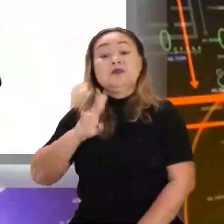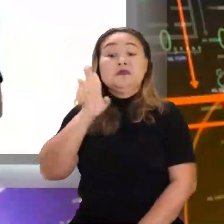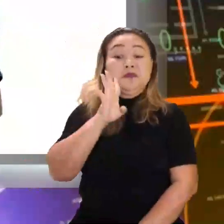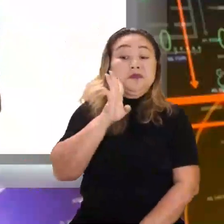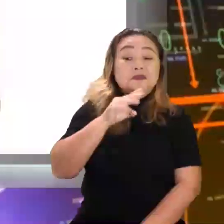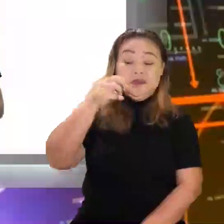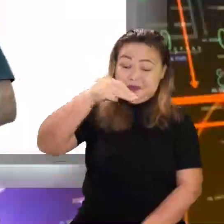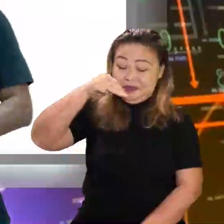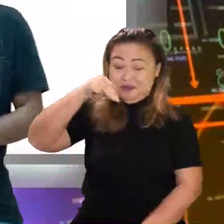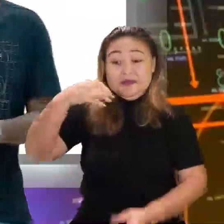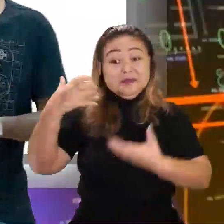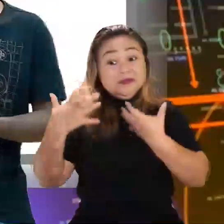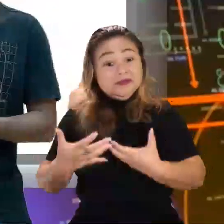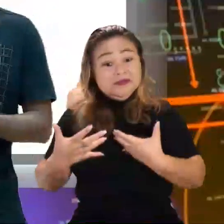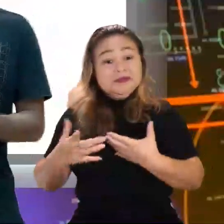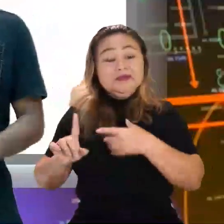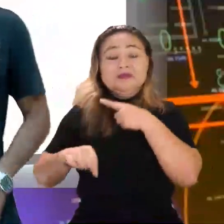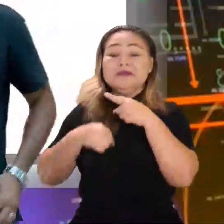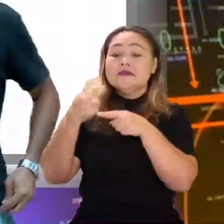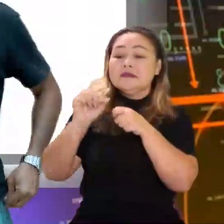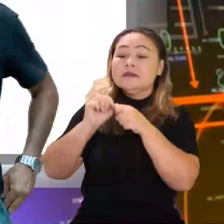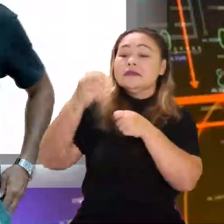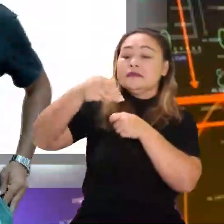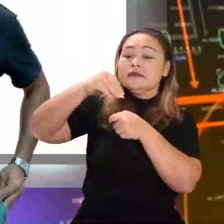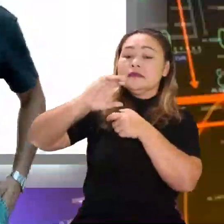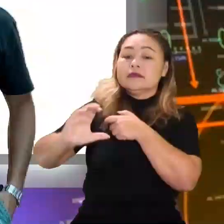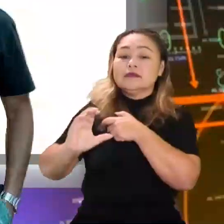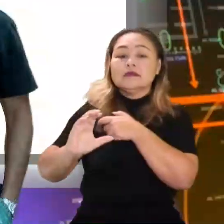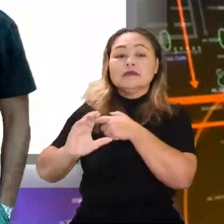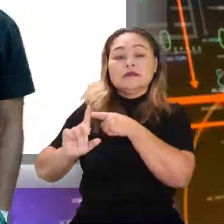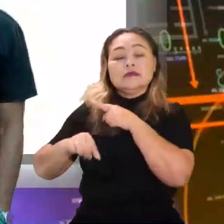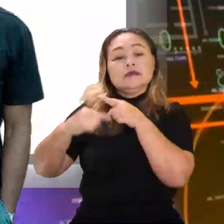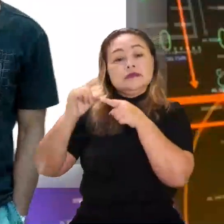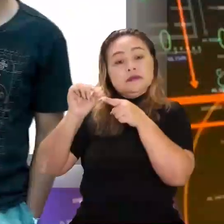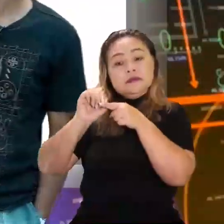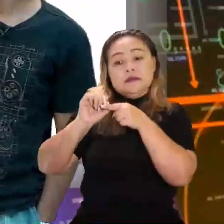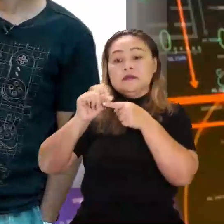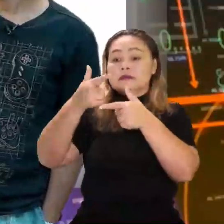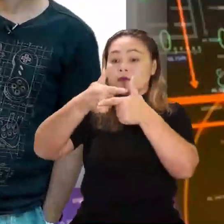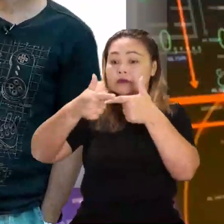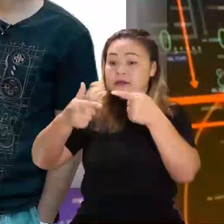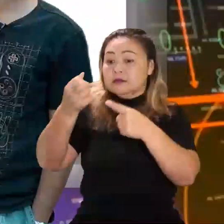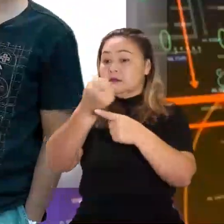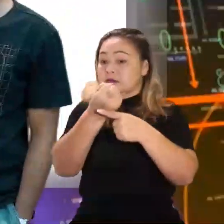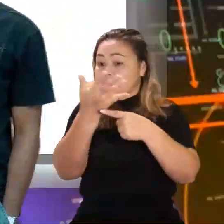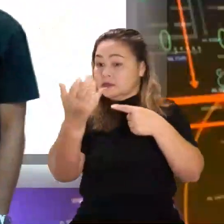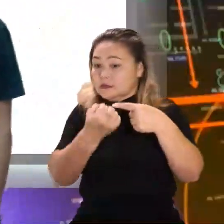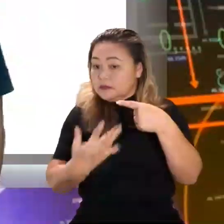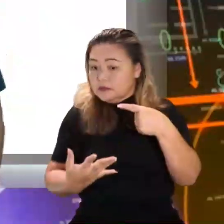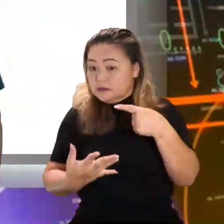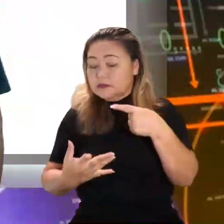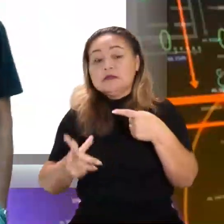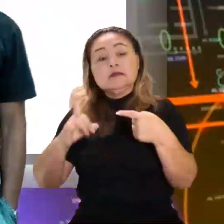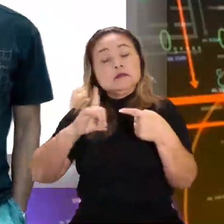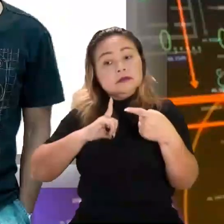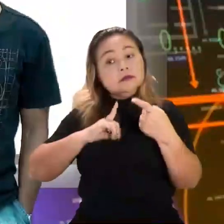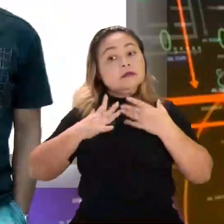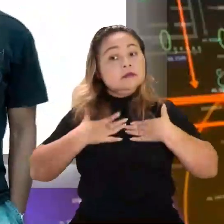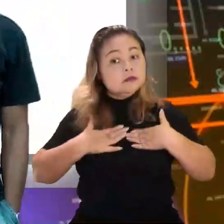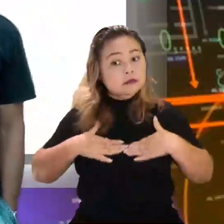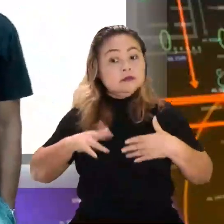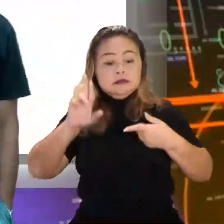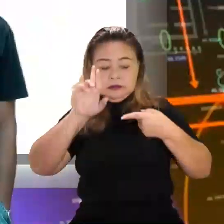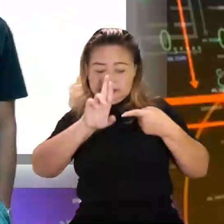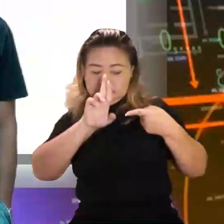legal. Muito chato. legal. Vai trabalhar com mínimo múltiplo comum, vai trabalhar com divisão de fração. Então, assim, tem que ter tranquilidade